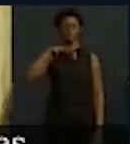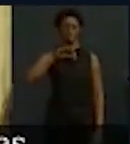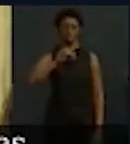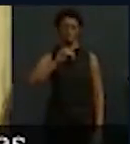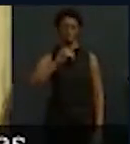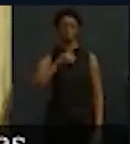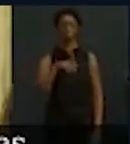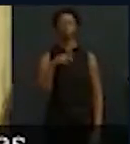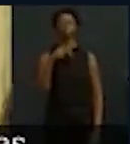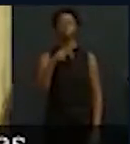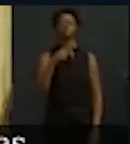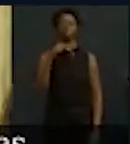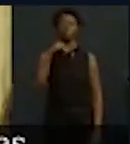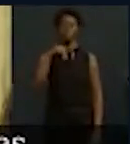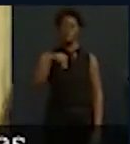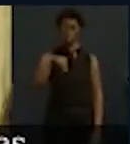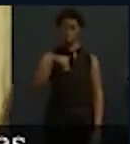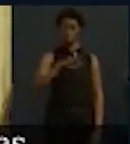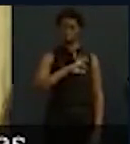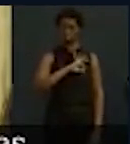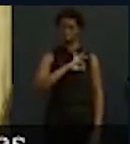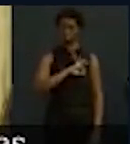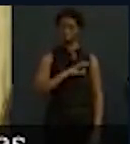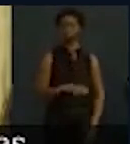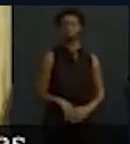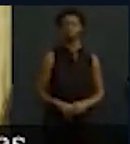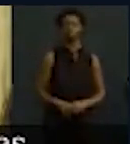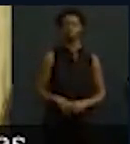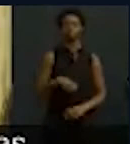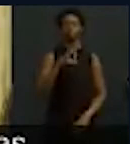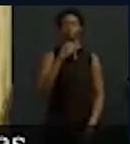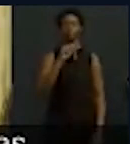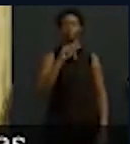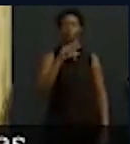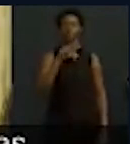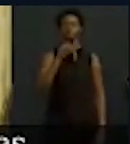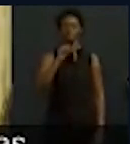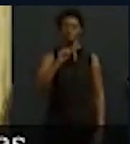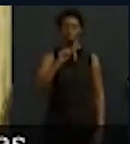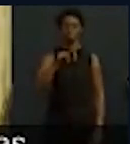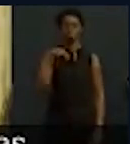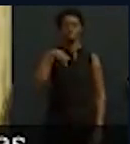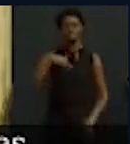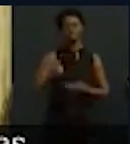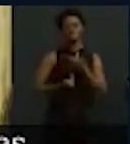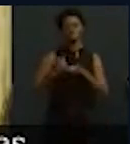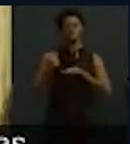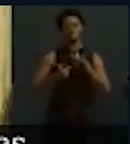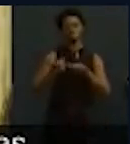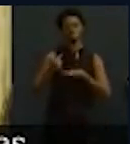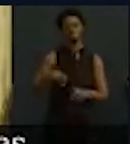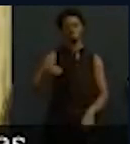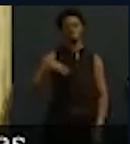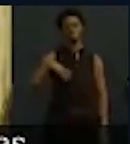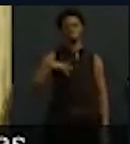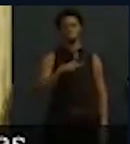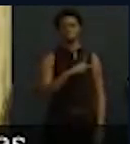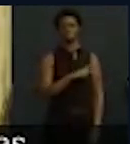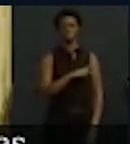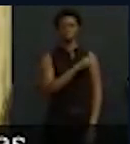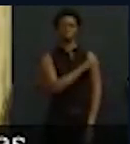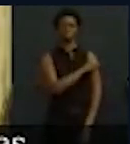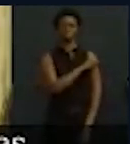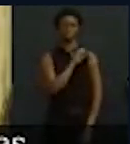Vieira Machado, que exerceu suas funções perante o Ministério Público do Estado do Rio de Janeiro